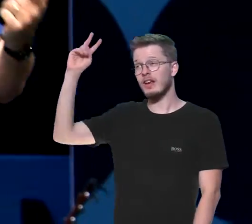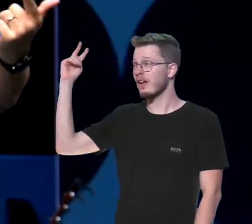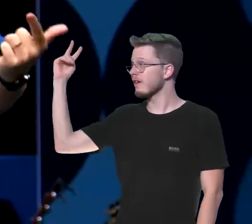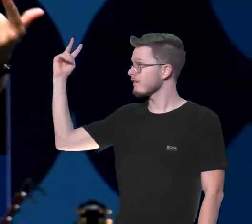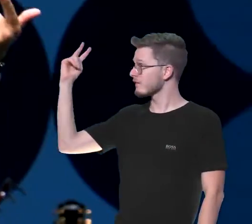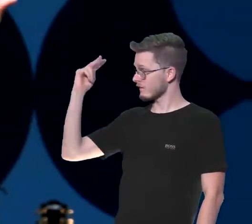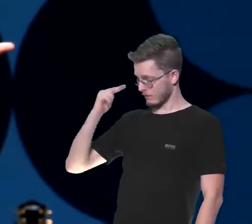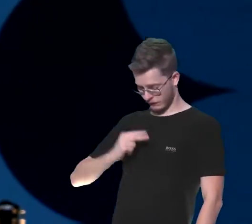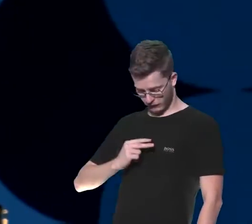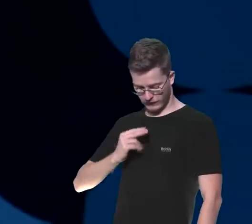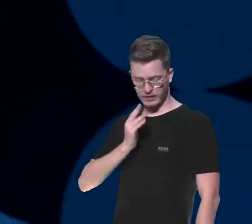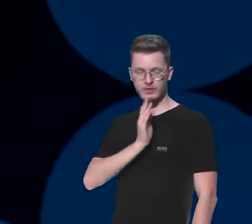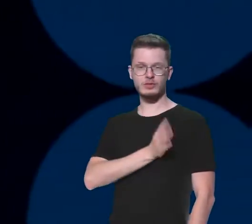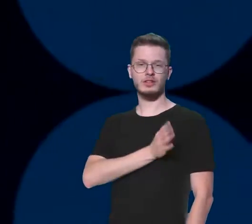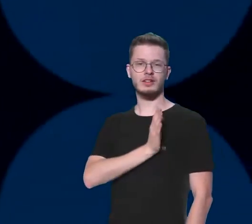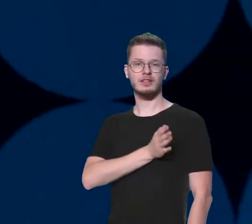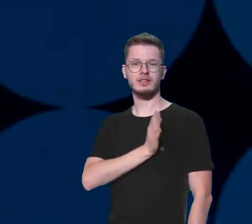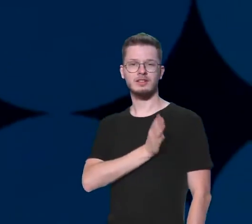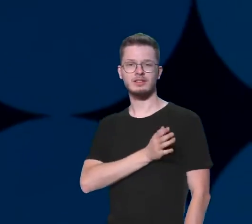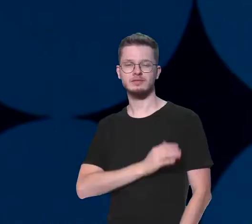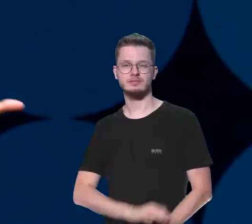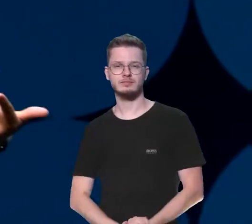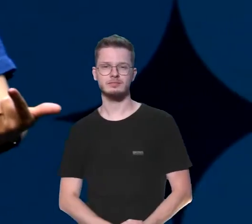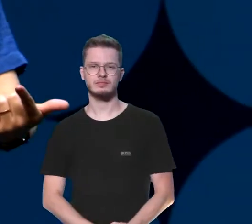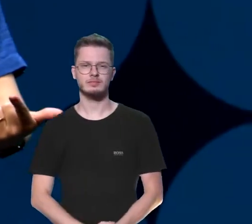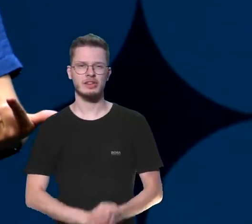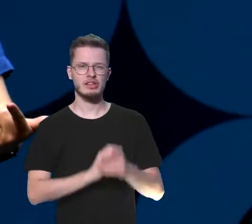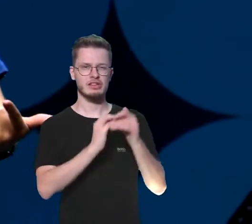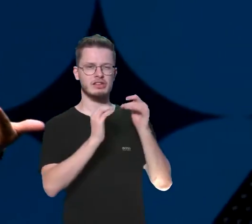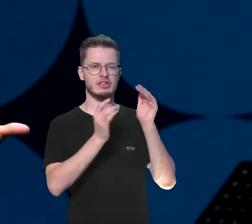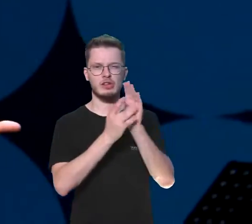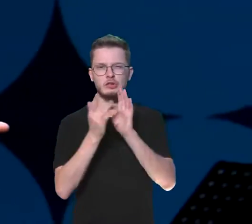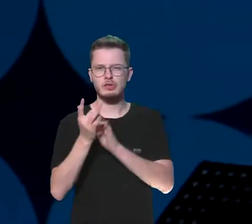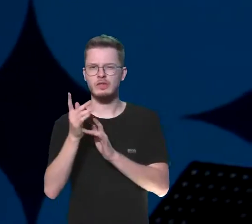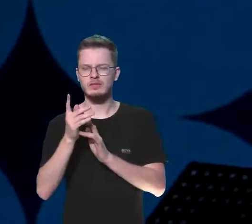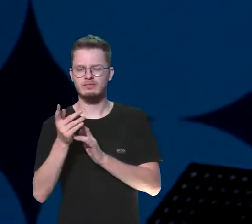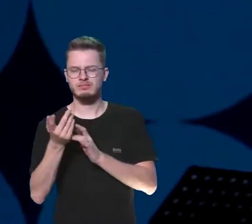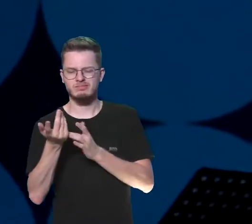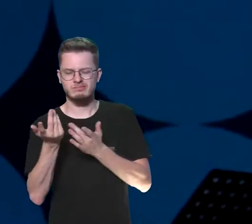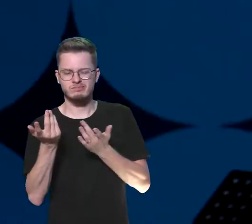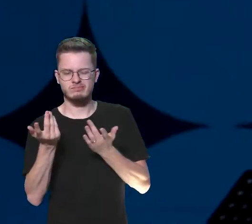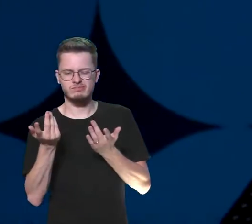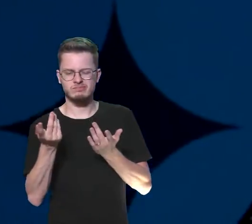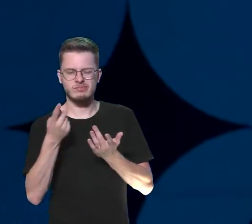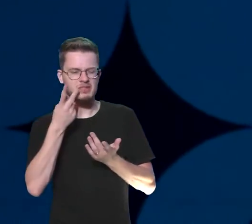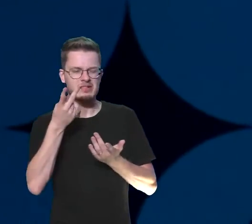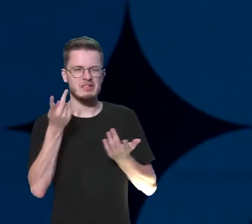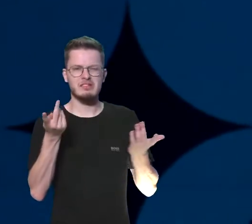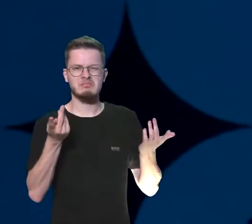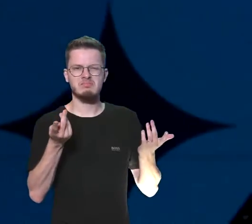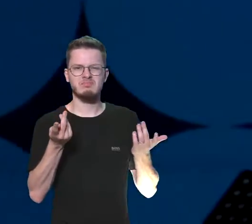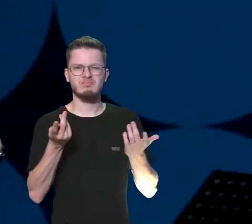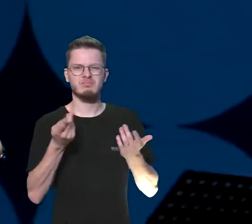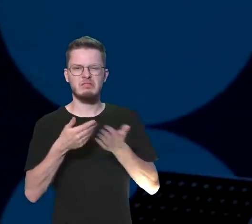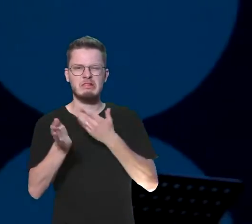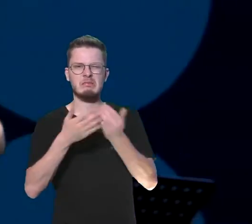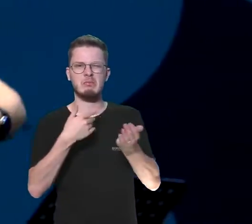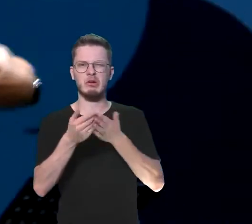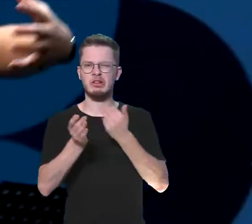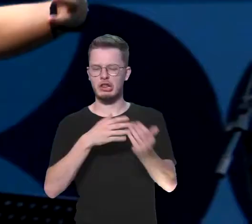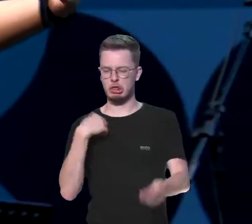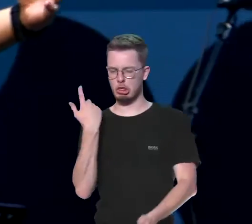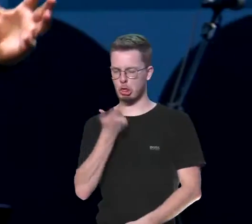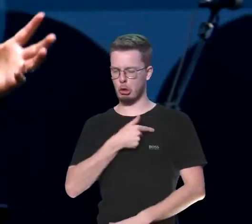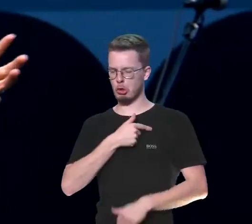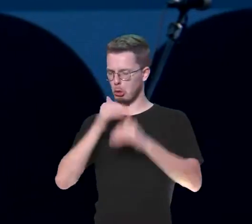No coração de Cristo, não adianta nada a nossa obediência religiosa da lei. Não adianta nada o